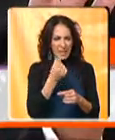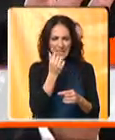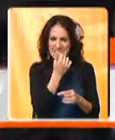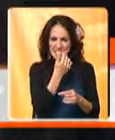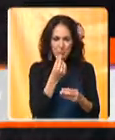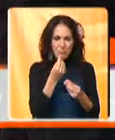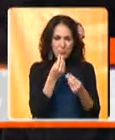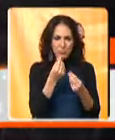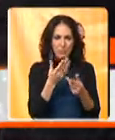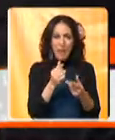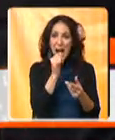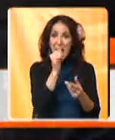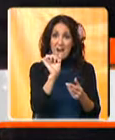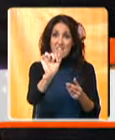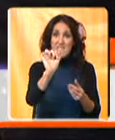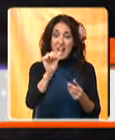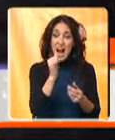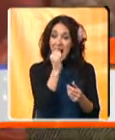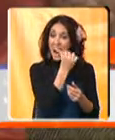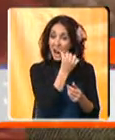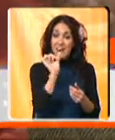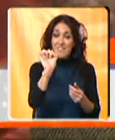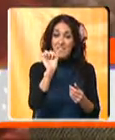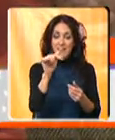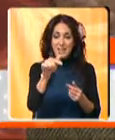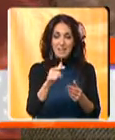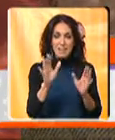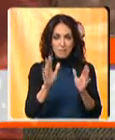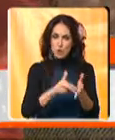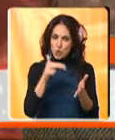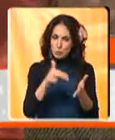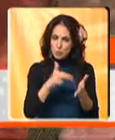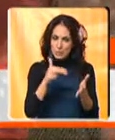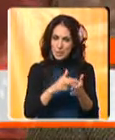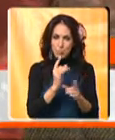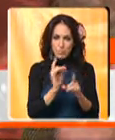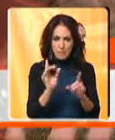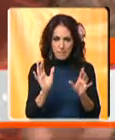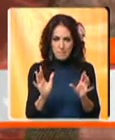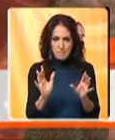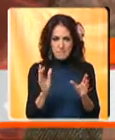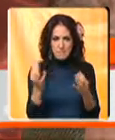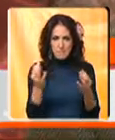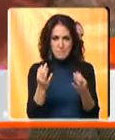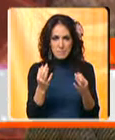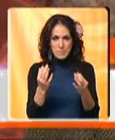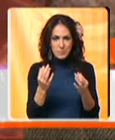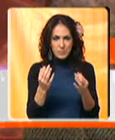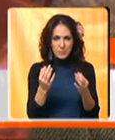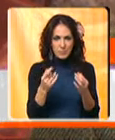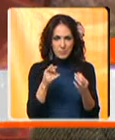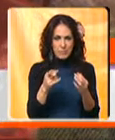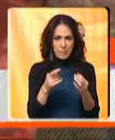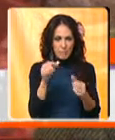os implantes, não, porque o céu da boca é o seu, portanto. Exato, mas aí assim ainda vou ter que esperar mais um bocado, porque ainda, pronto, isto é